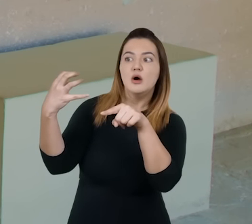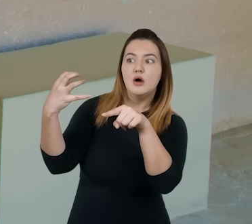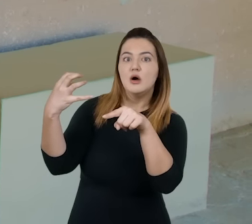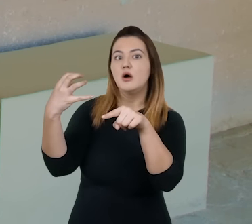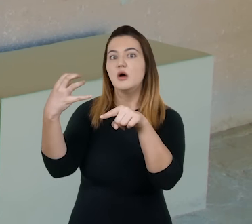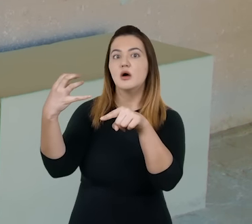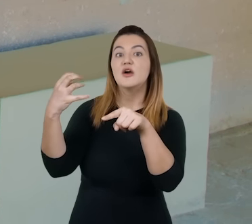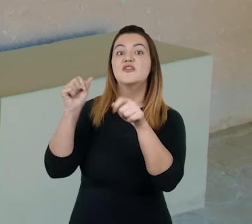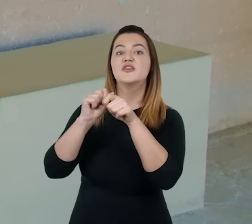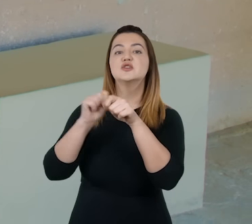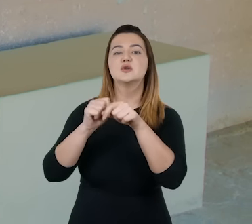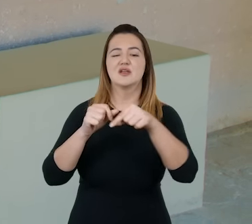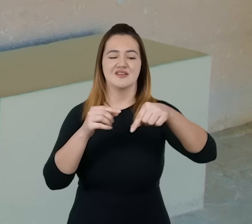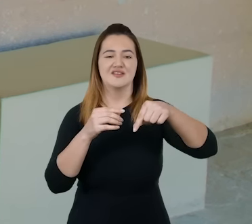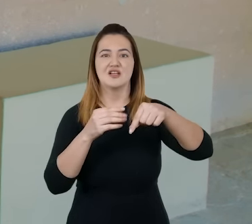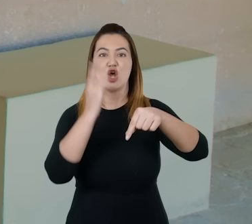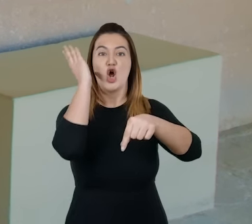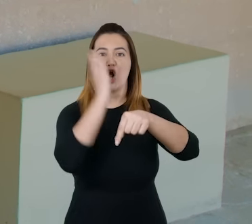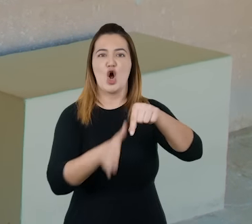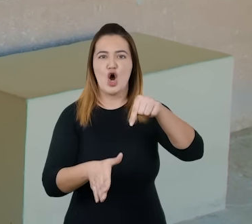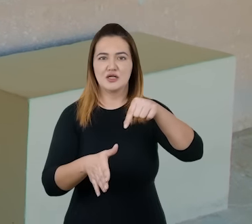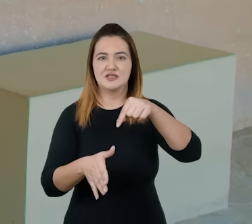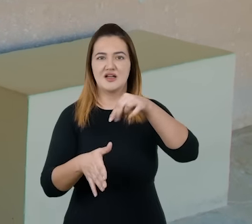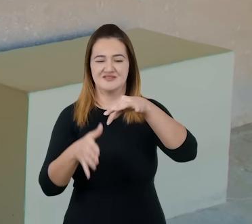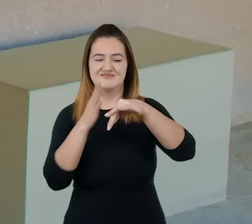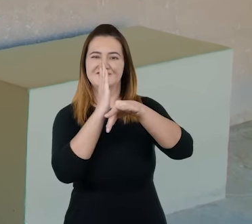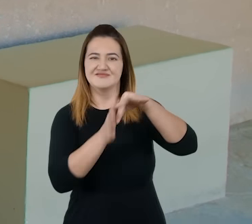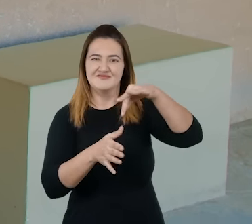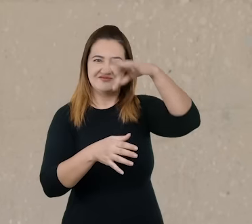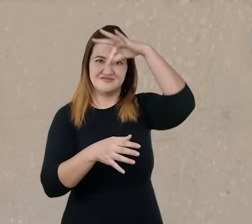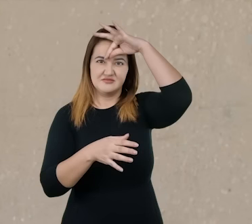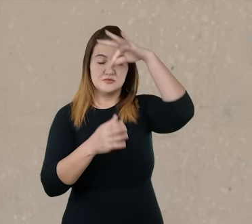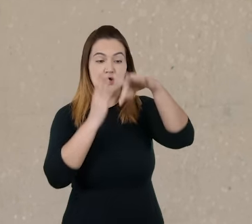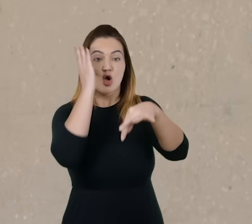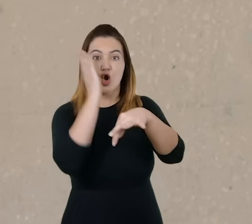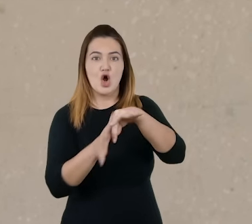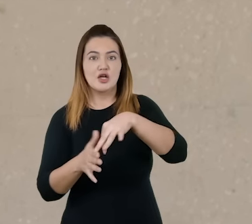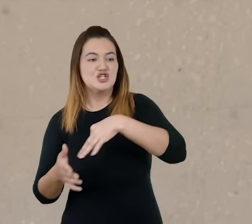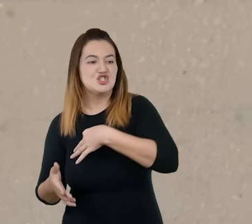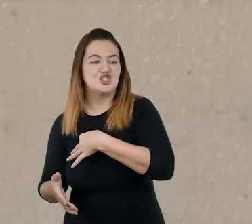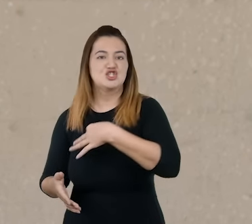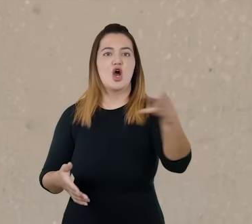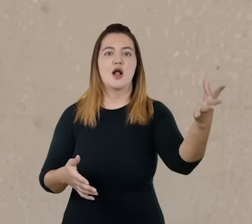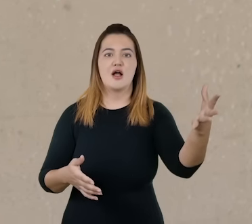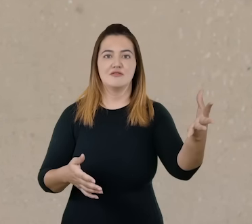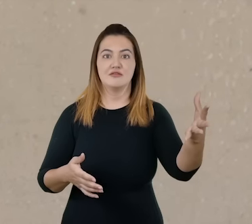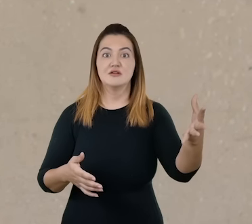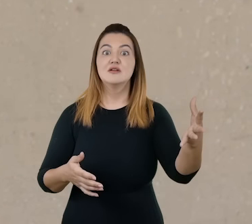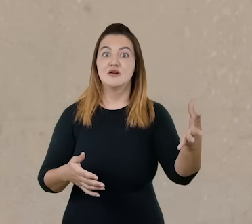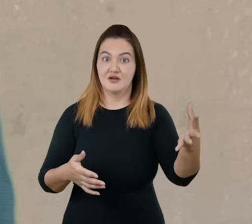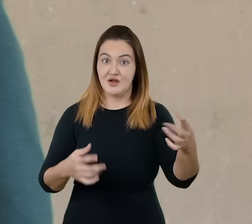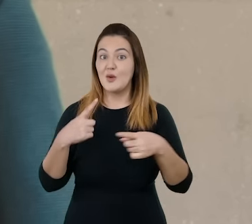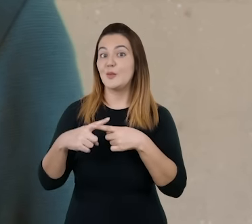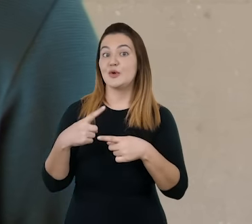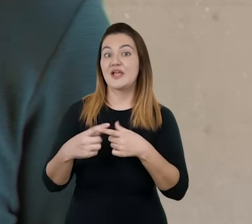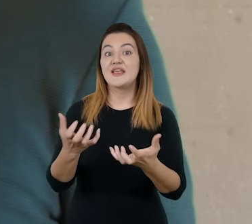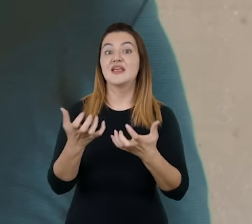mesmo. E uma das maneiras que eles tinham de homenagear a deusa era fazer com que jovens se